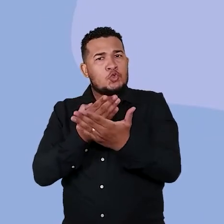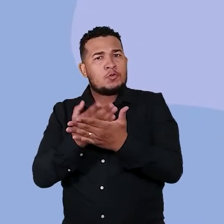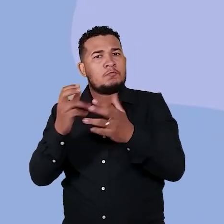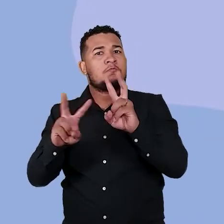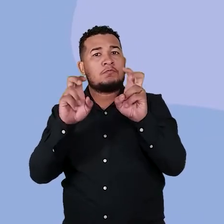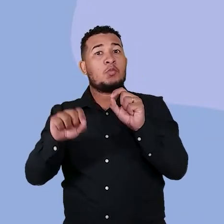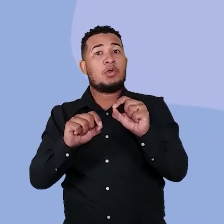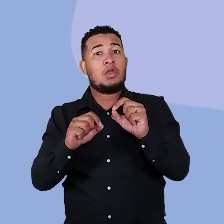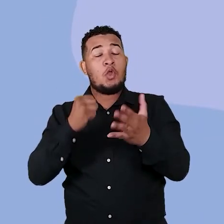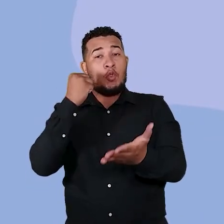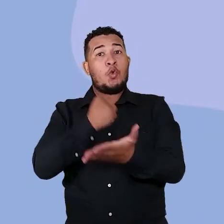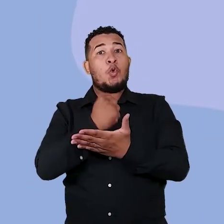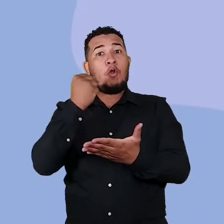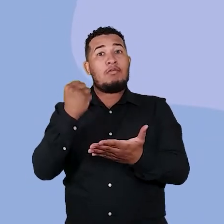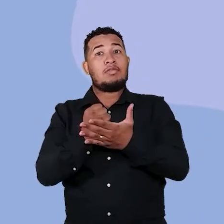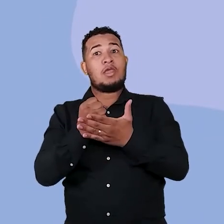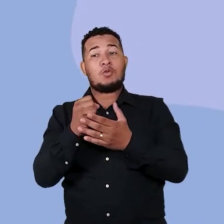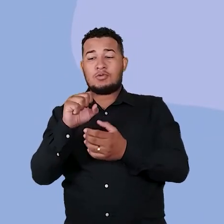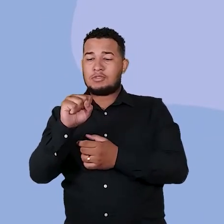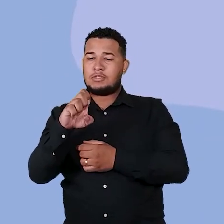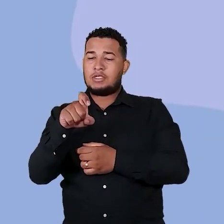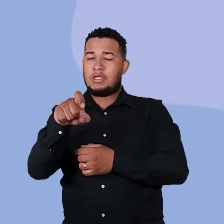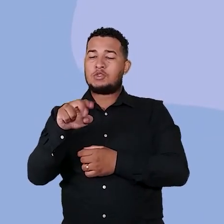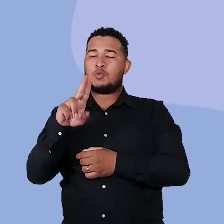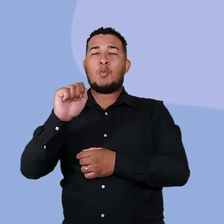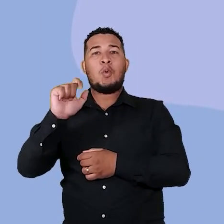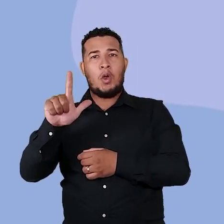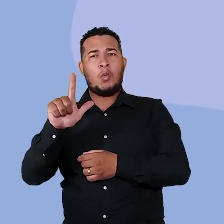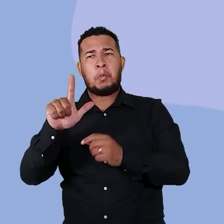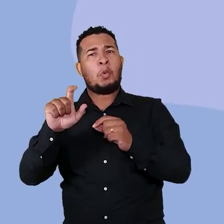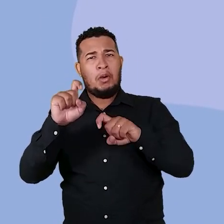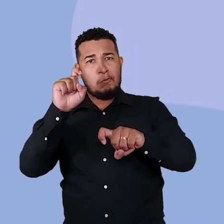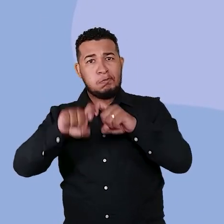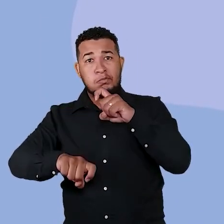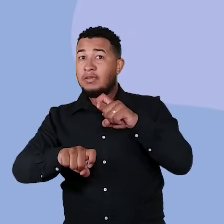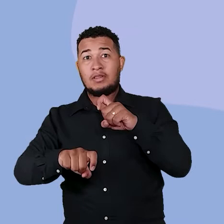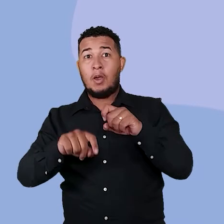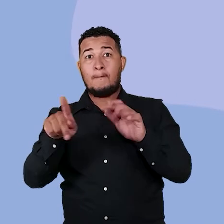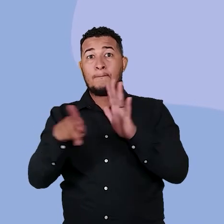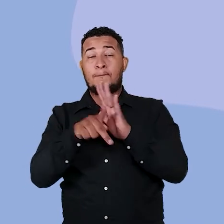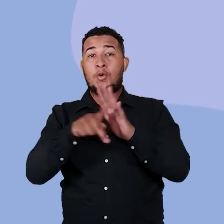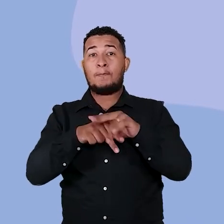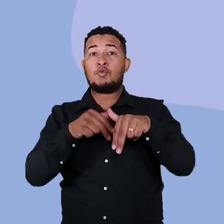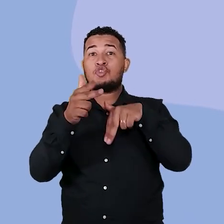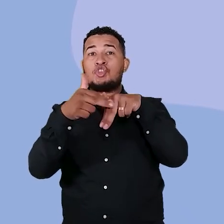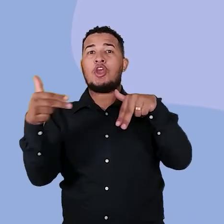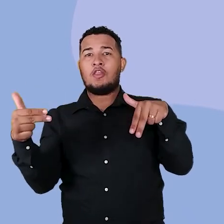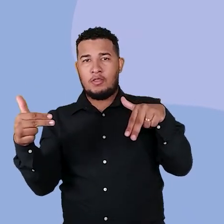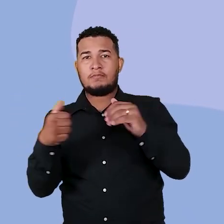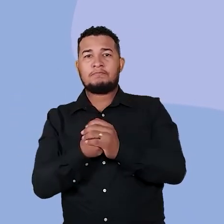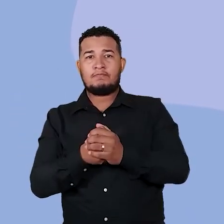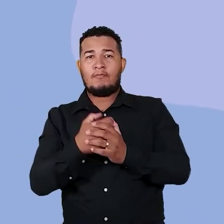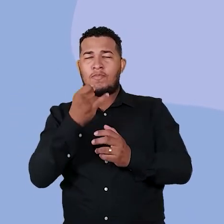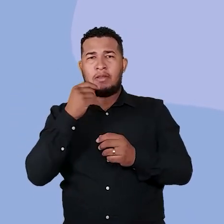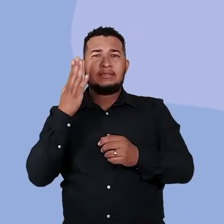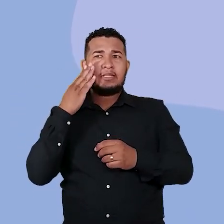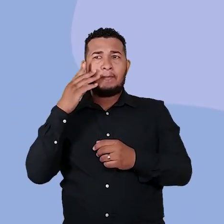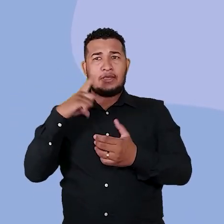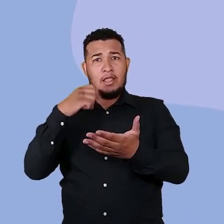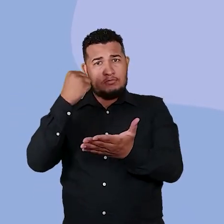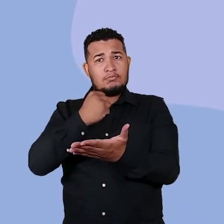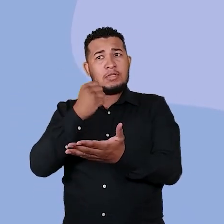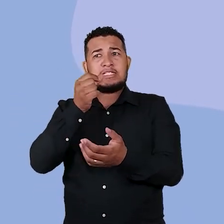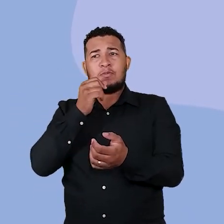tela, chamado O Contrato Sexual. E ela vai tentar argumentar nesse livro que